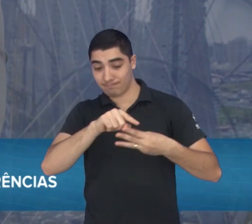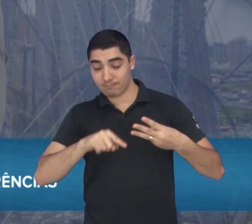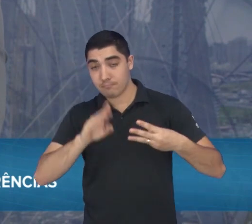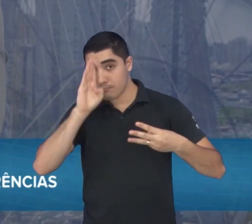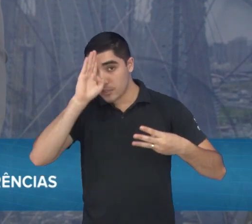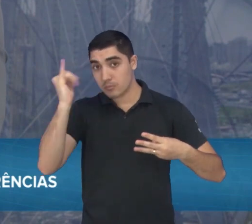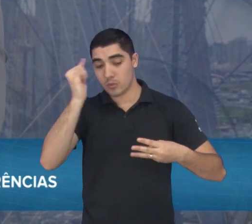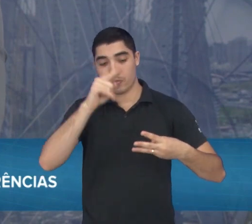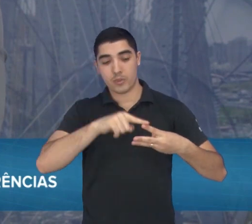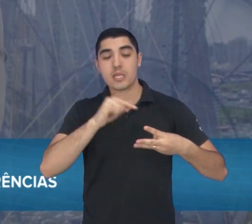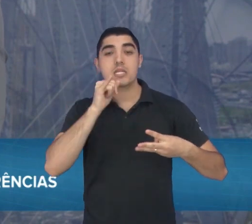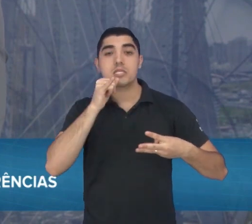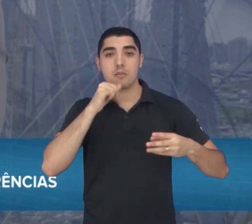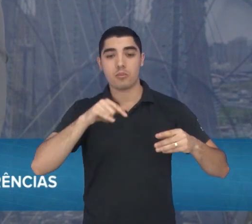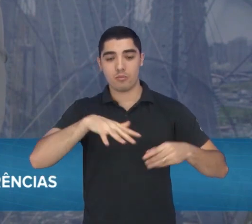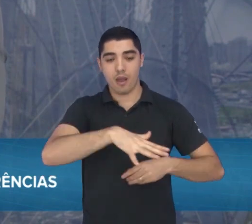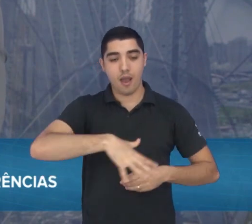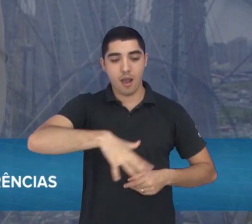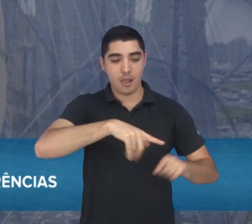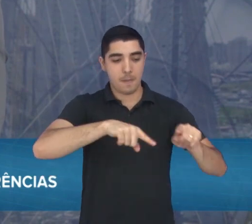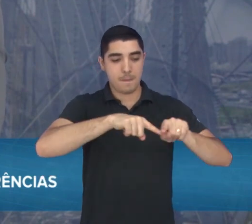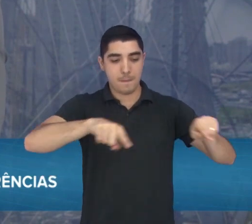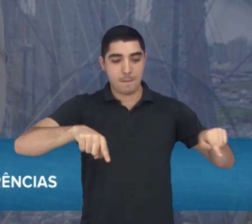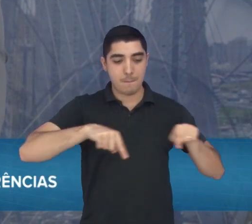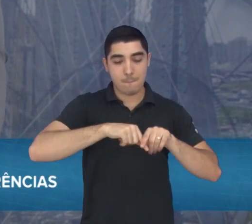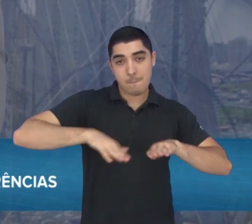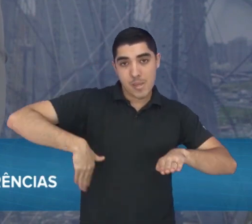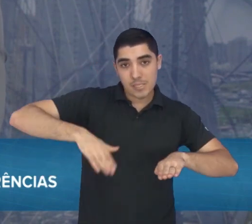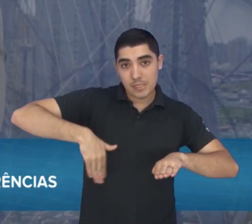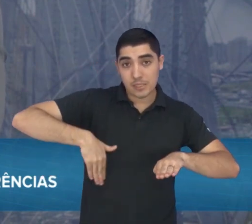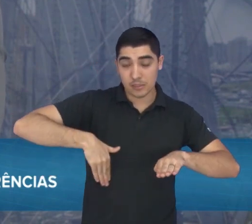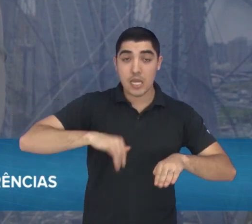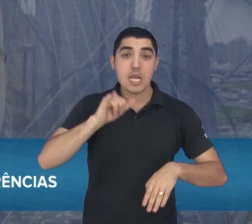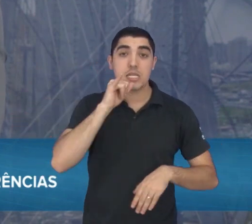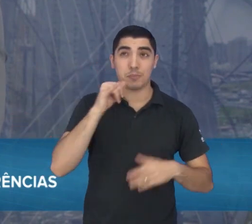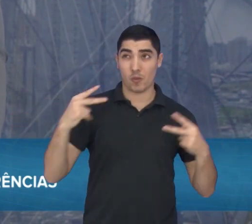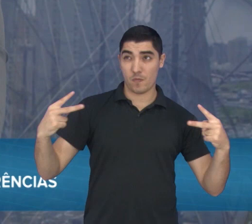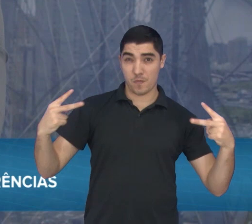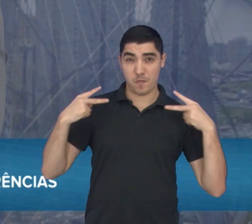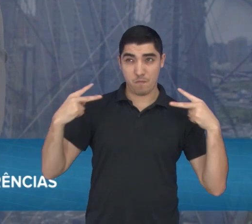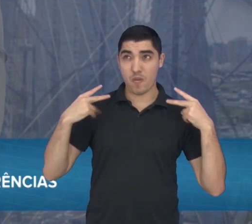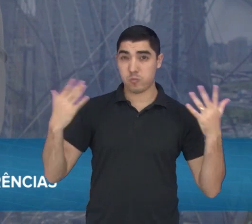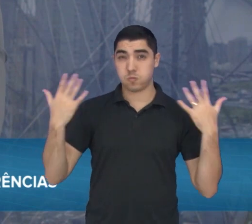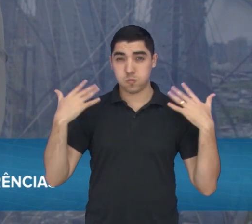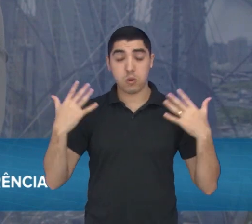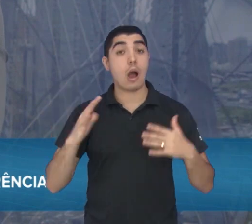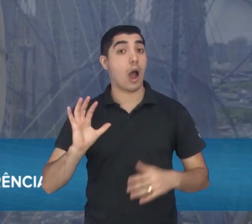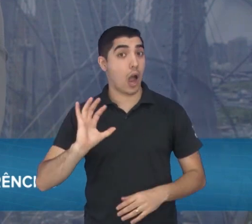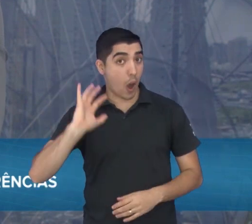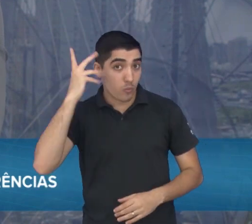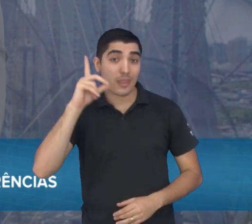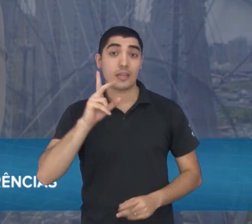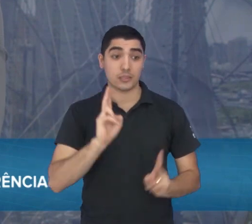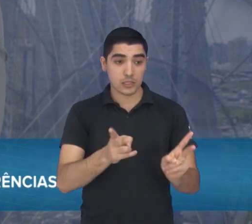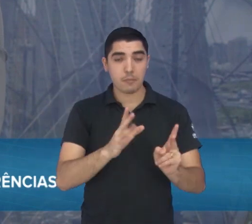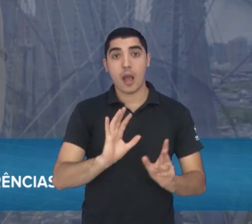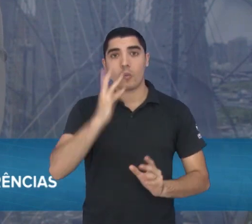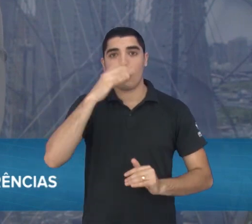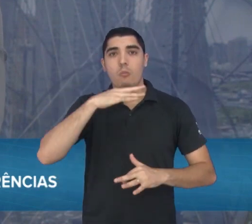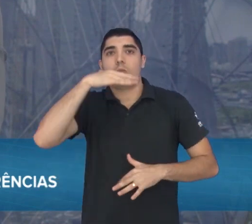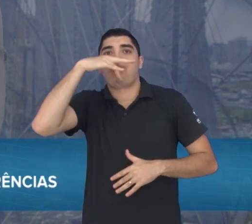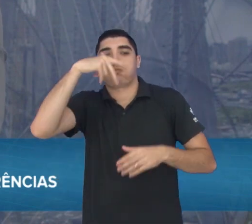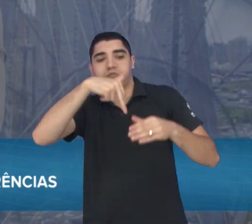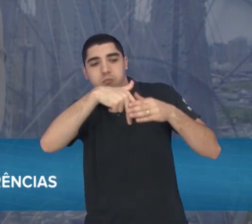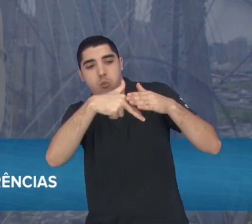fala piscina. Piscina, principalmente na época do verão, a gente chega a ter muitos problemas com afogamentos, problemas de